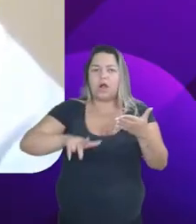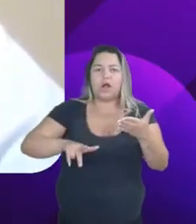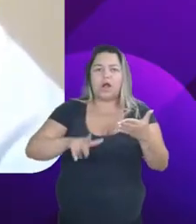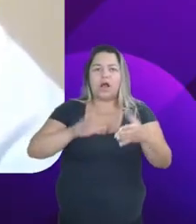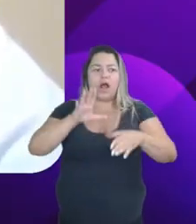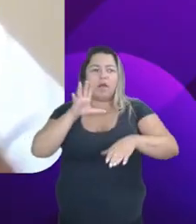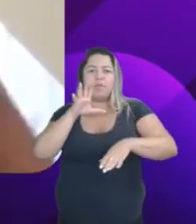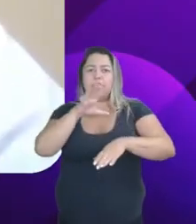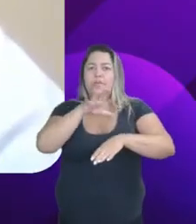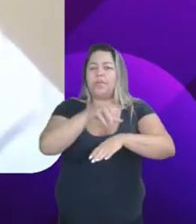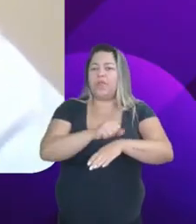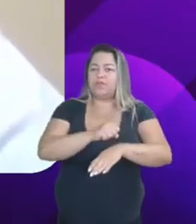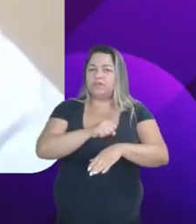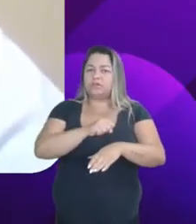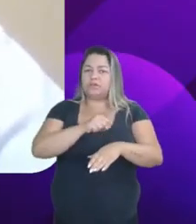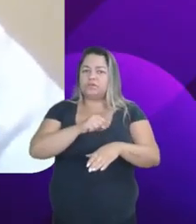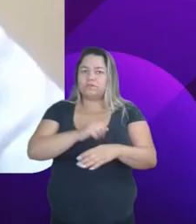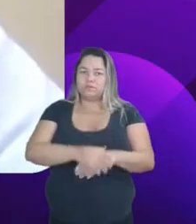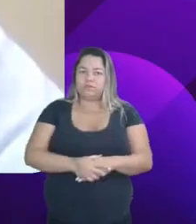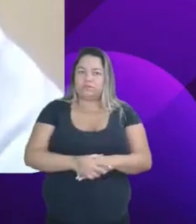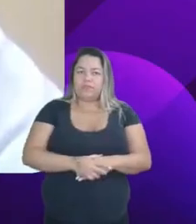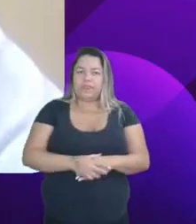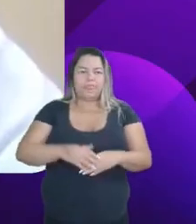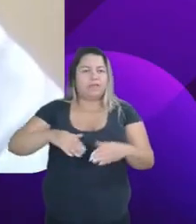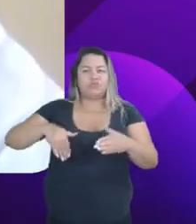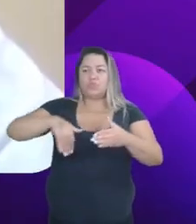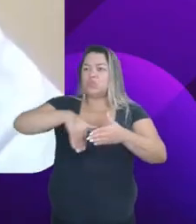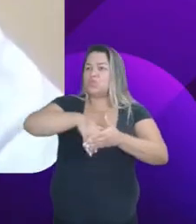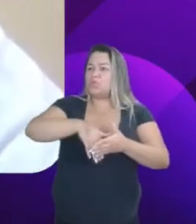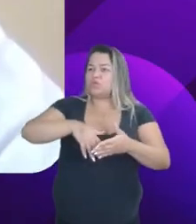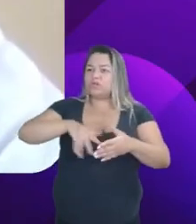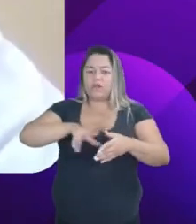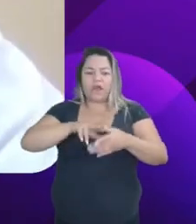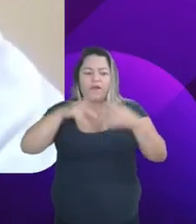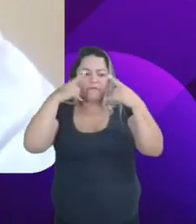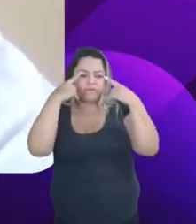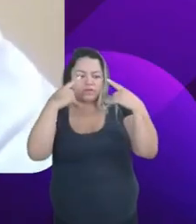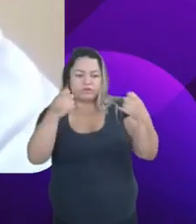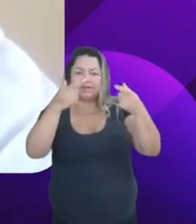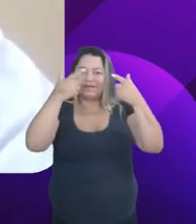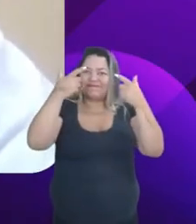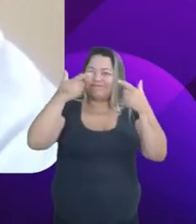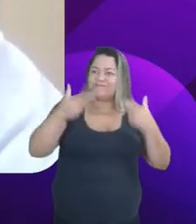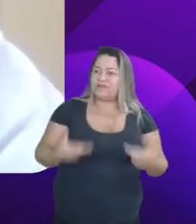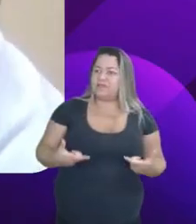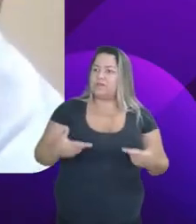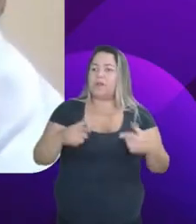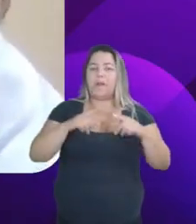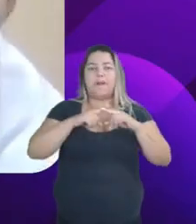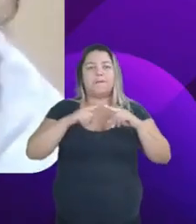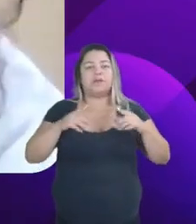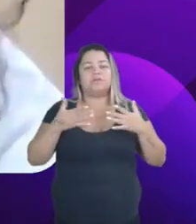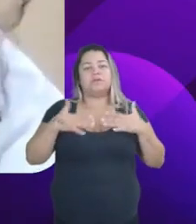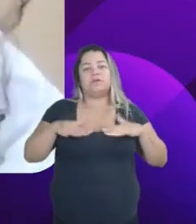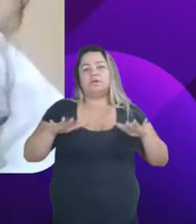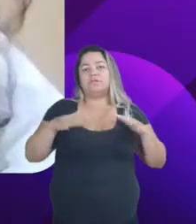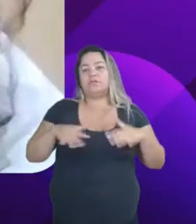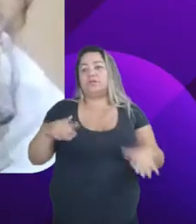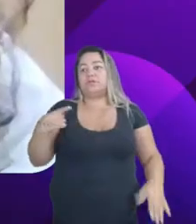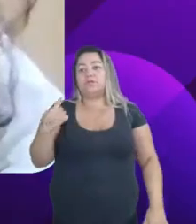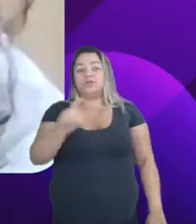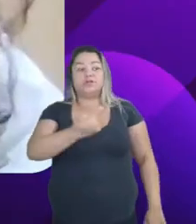no braço, puxão, chutes, violência física. Mas essa está tranquila, porque todos